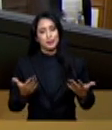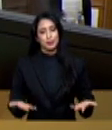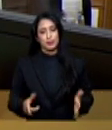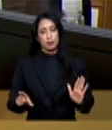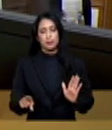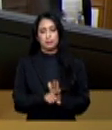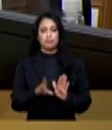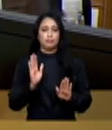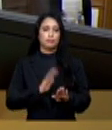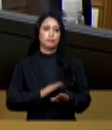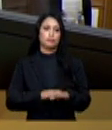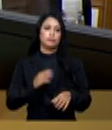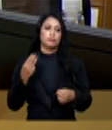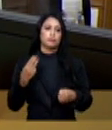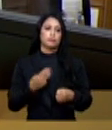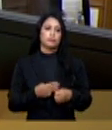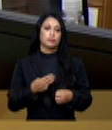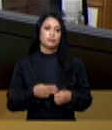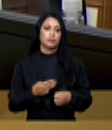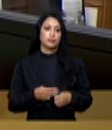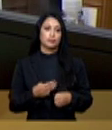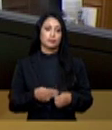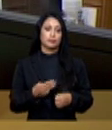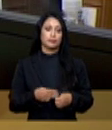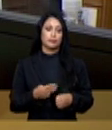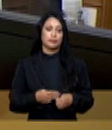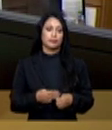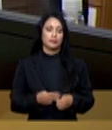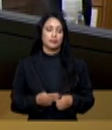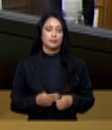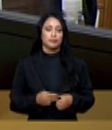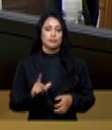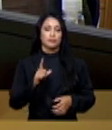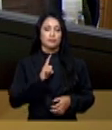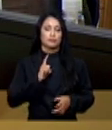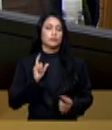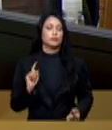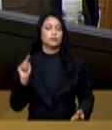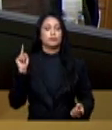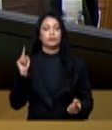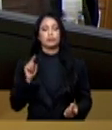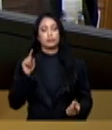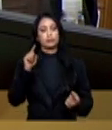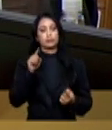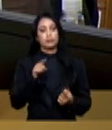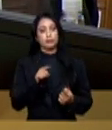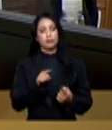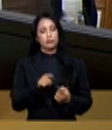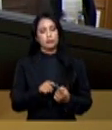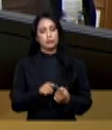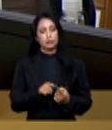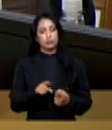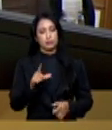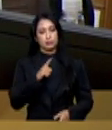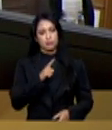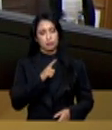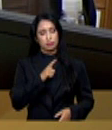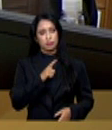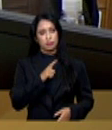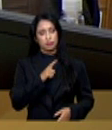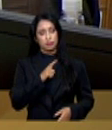restringe a autonomia de municípios e estados sobre pena de por objetivos meritórios